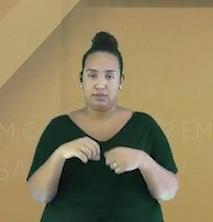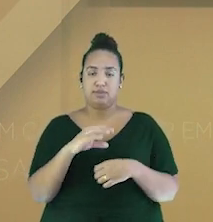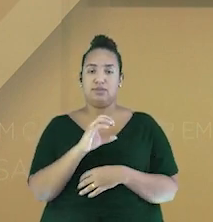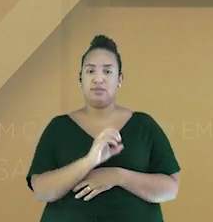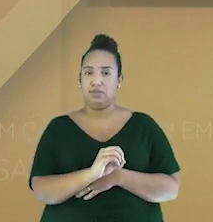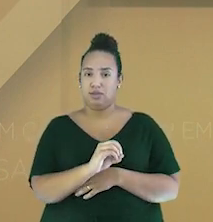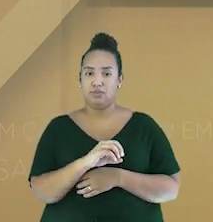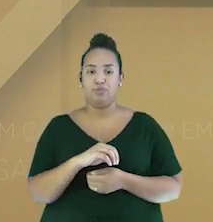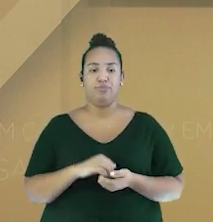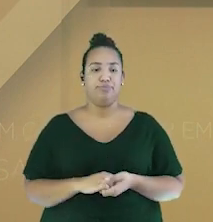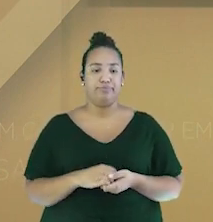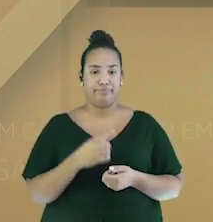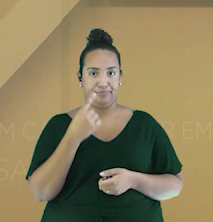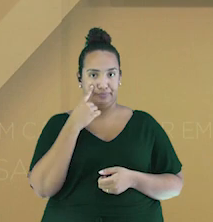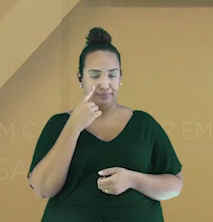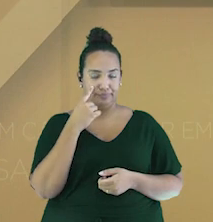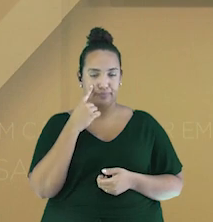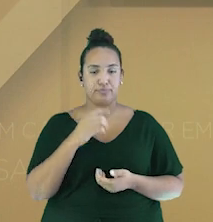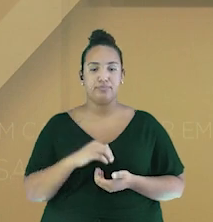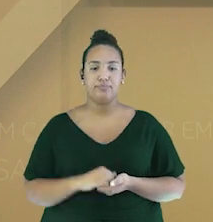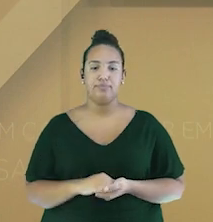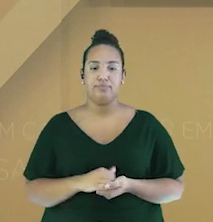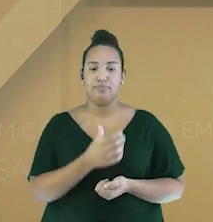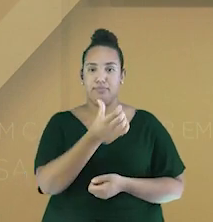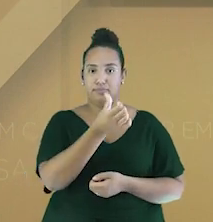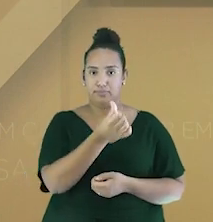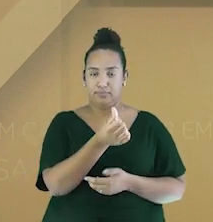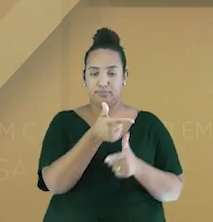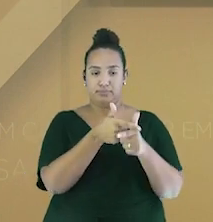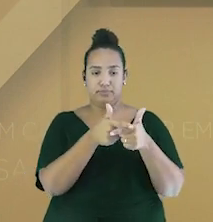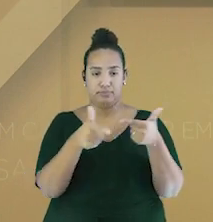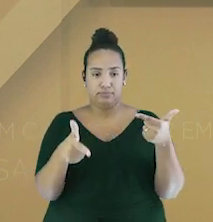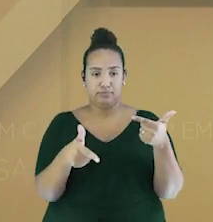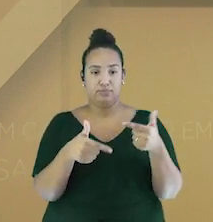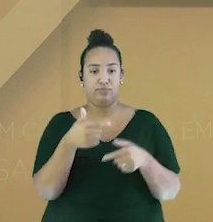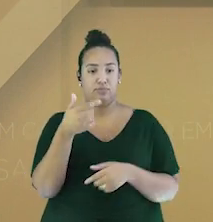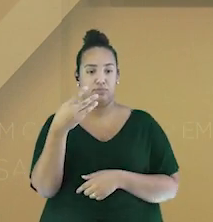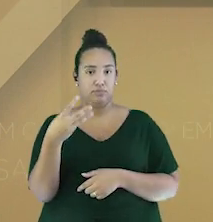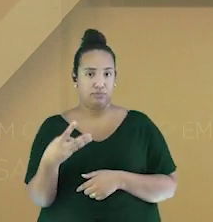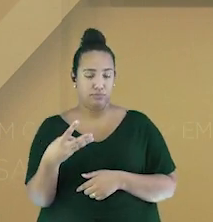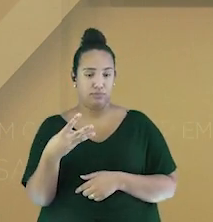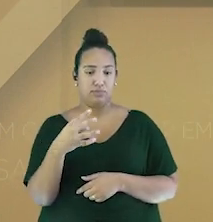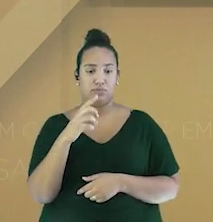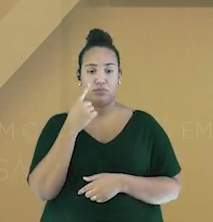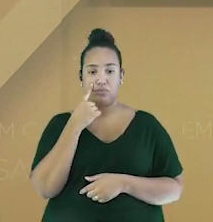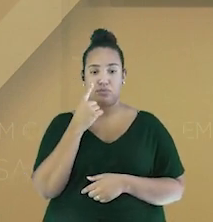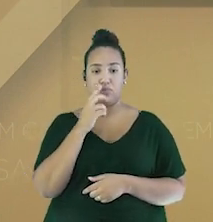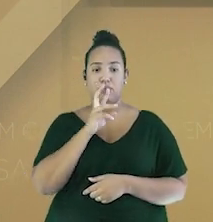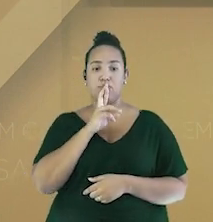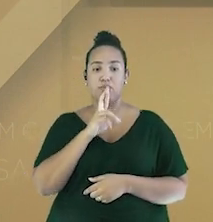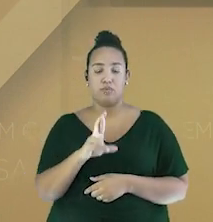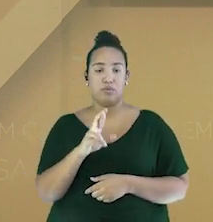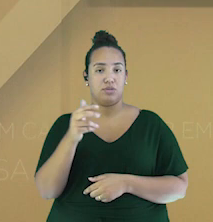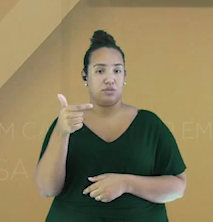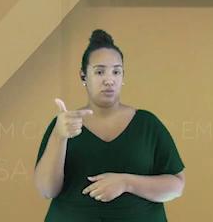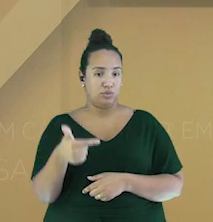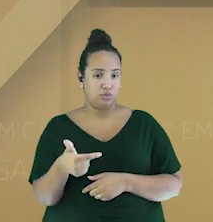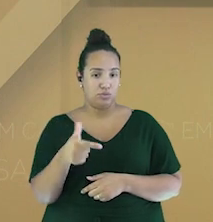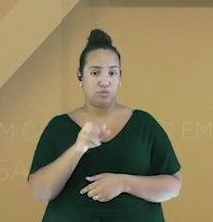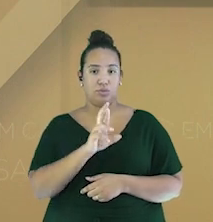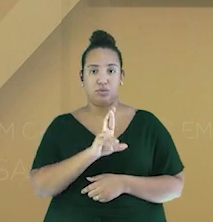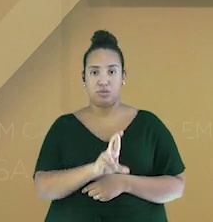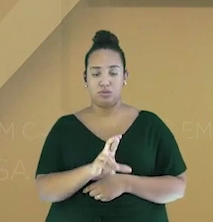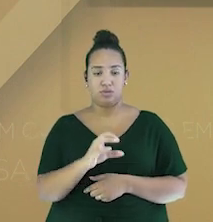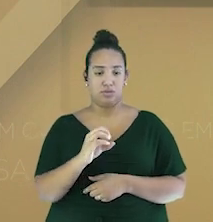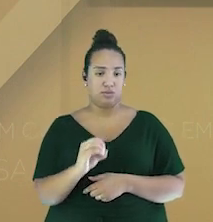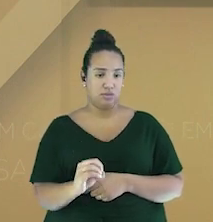um exemplo. Observe. 6 dividido por 2, encontramos 3 e o resto, 0. Ou